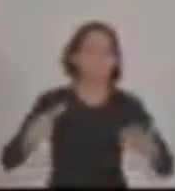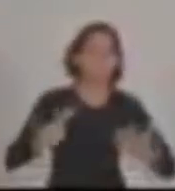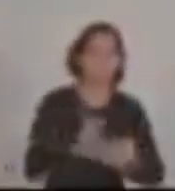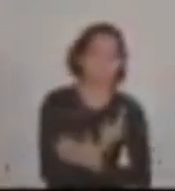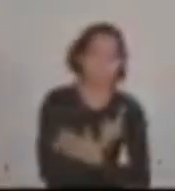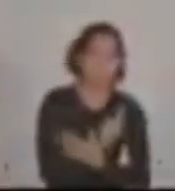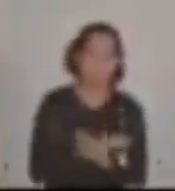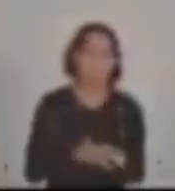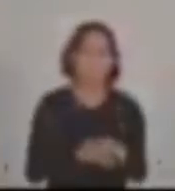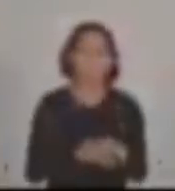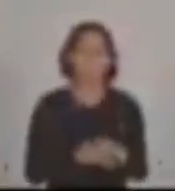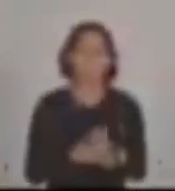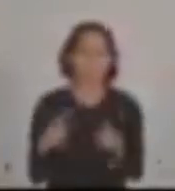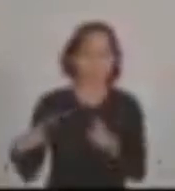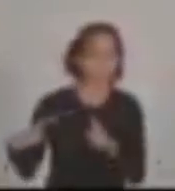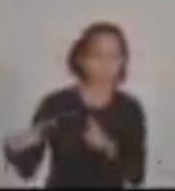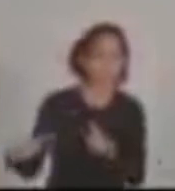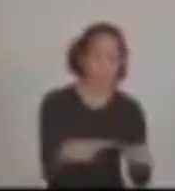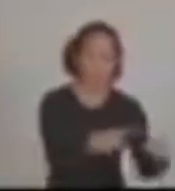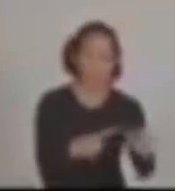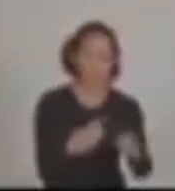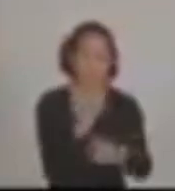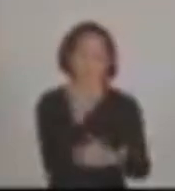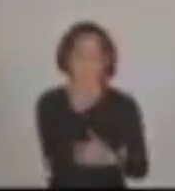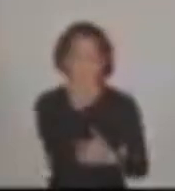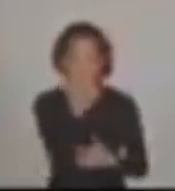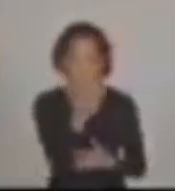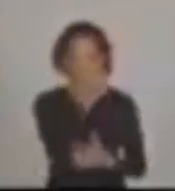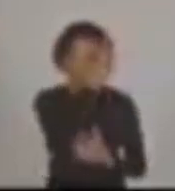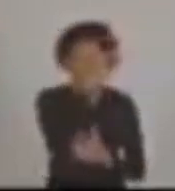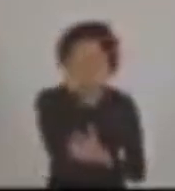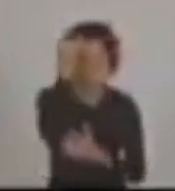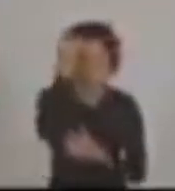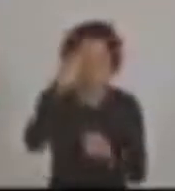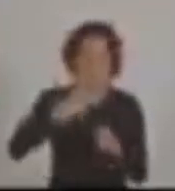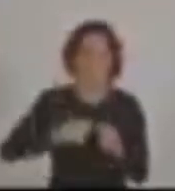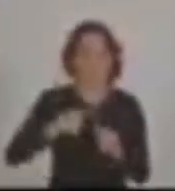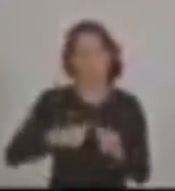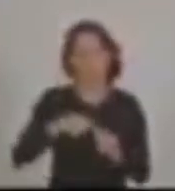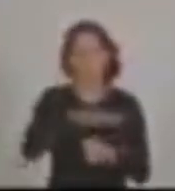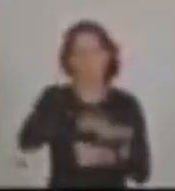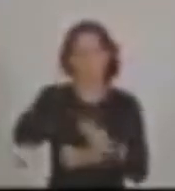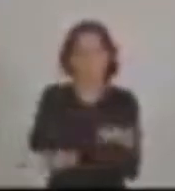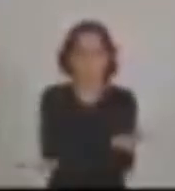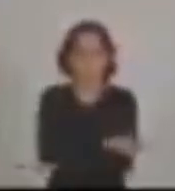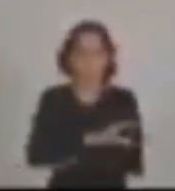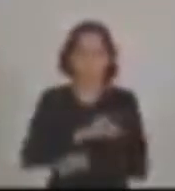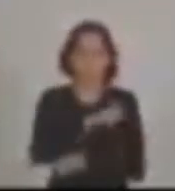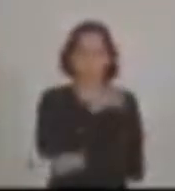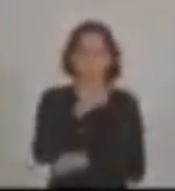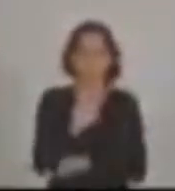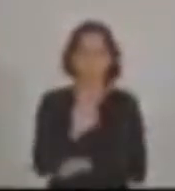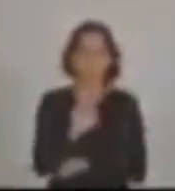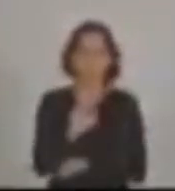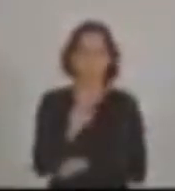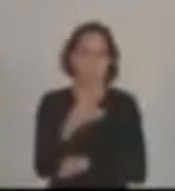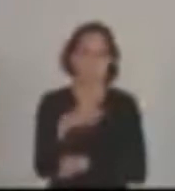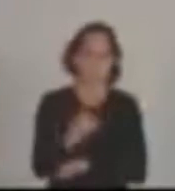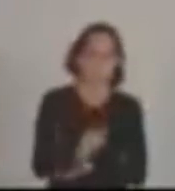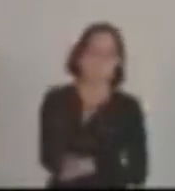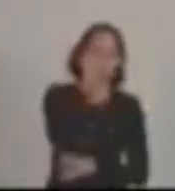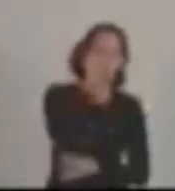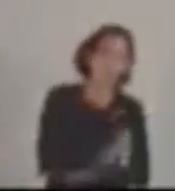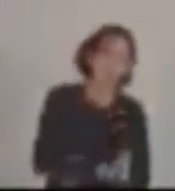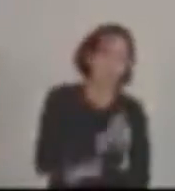santa, ali em frente à Prefeitura Municipal, na Praça Jerônimo Monteiro, mulheres, homens,